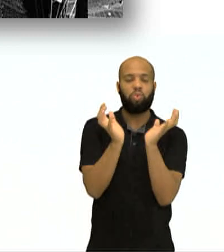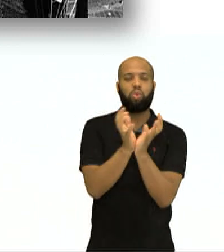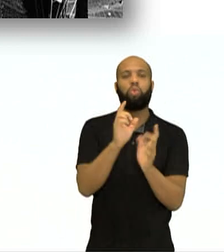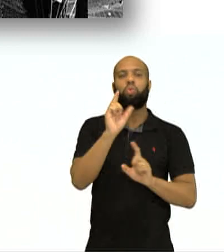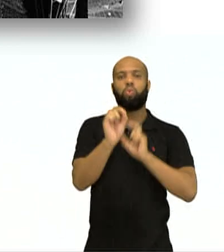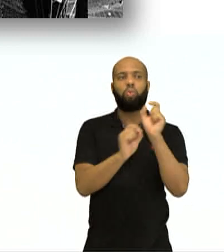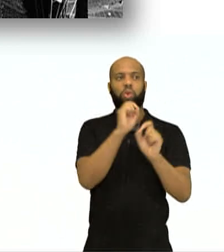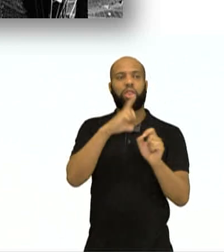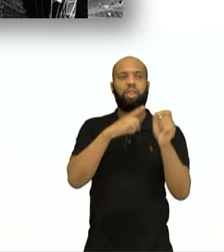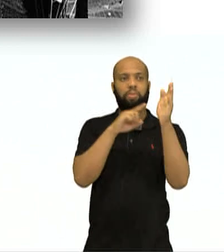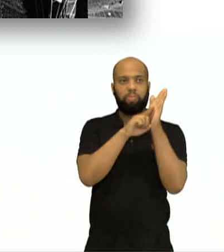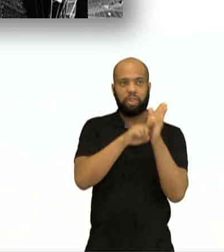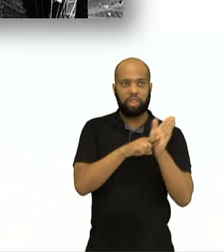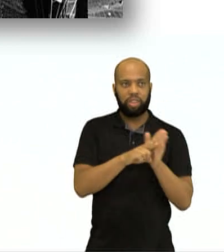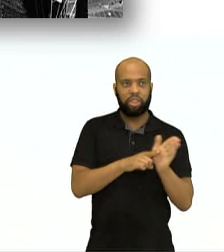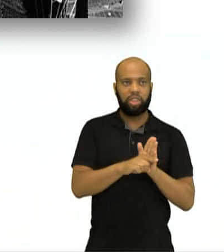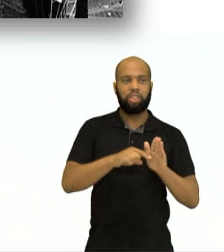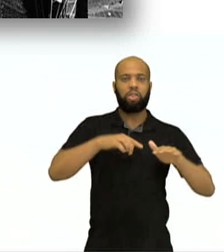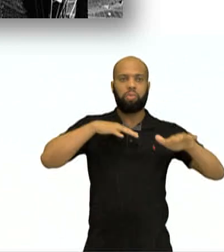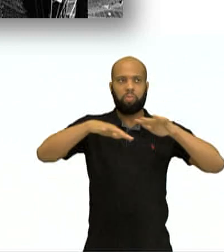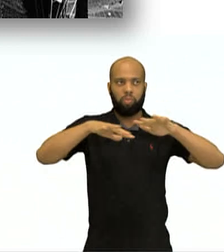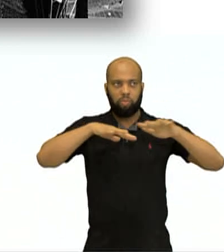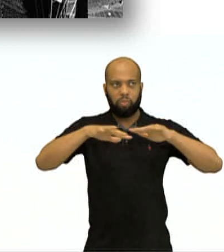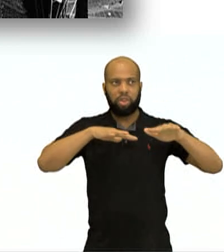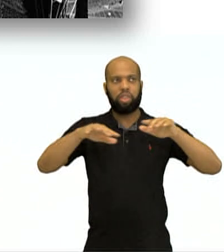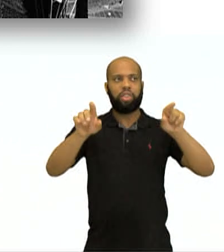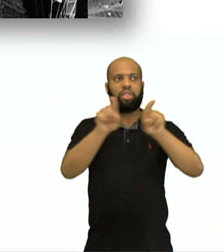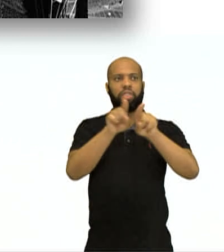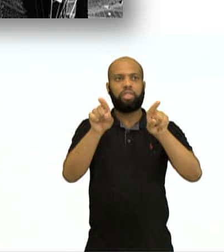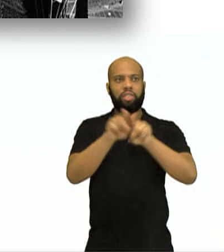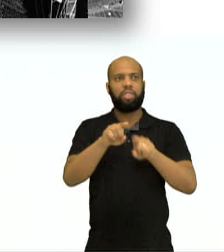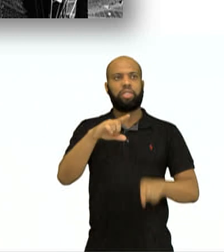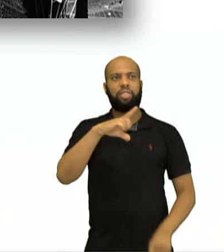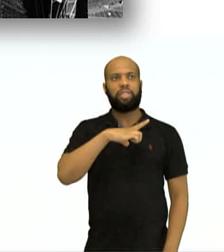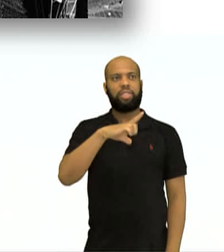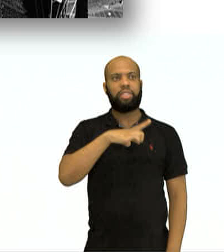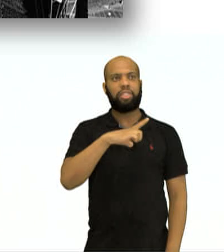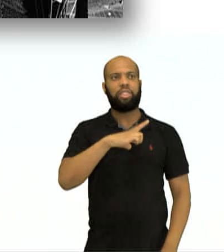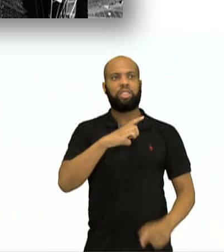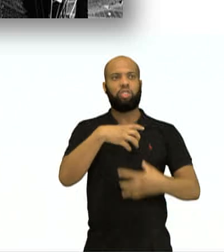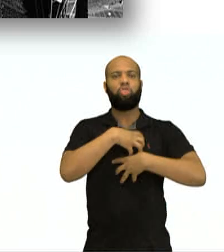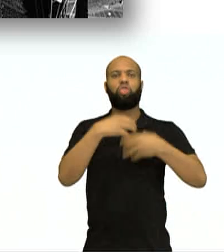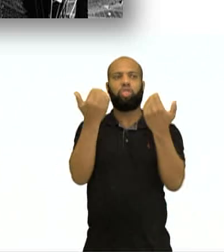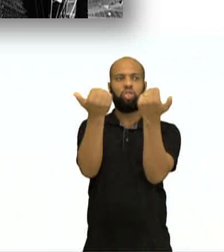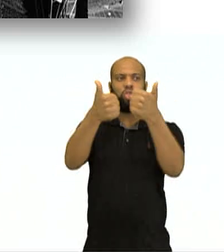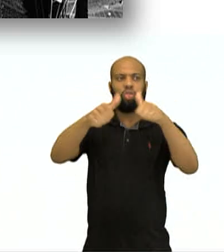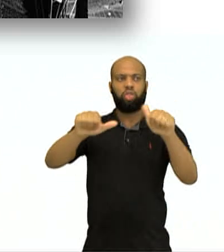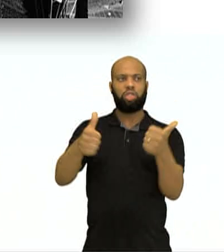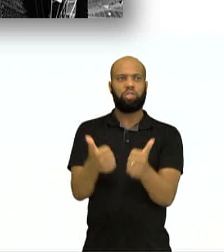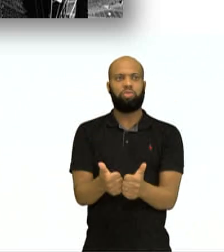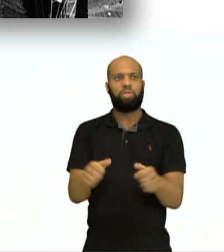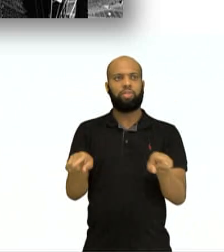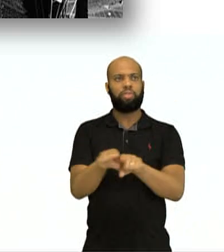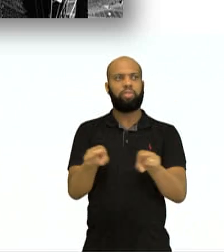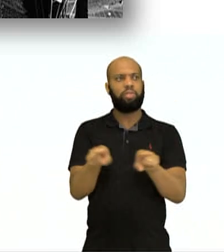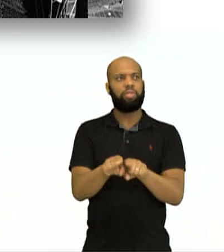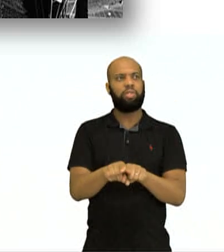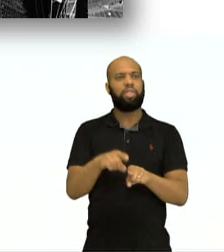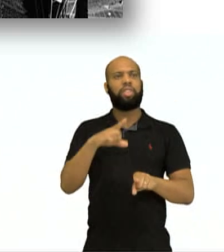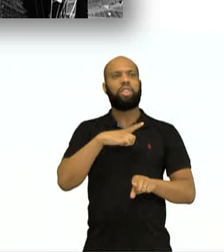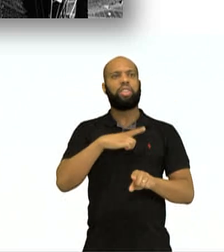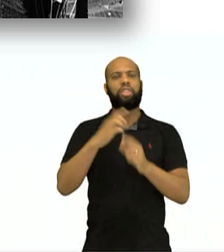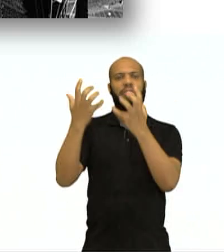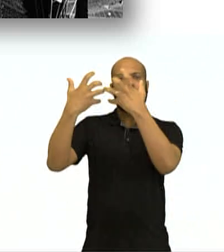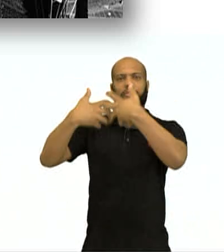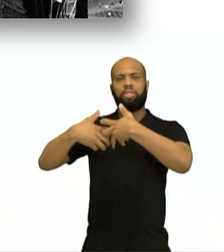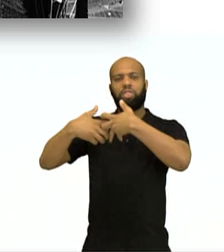traz como pesquisa o movimento, né, a forma, traz como